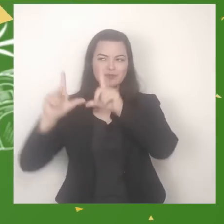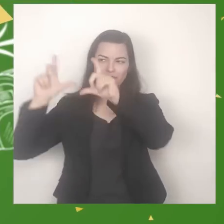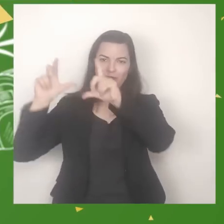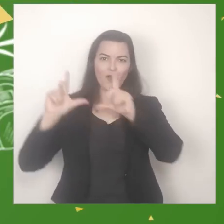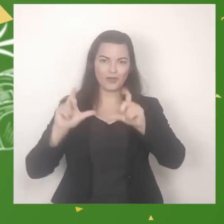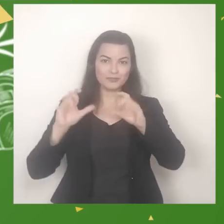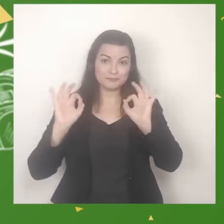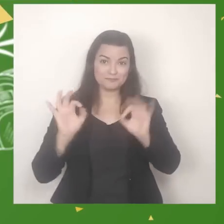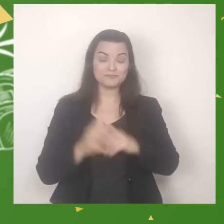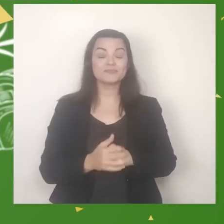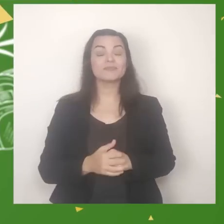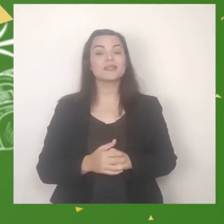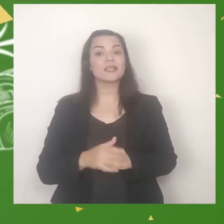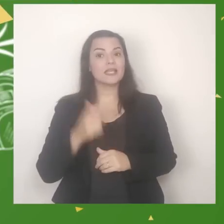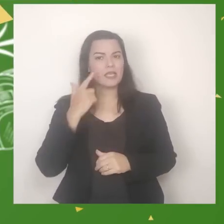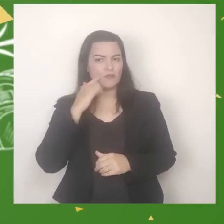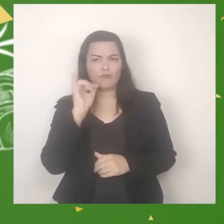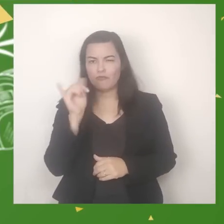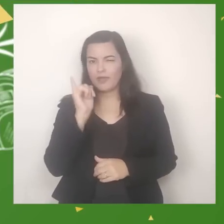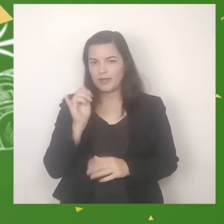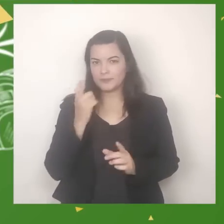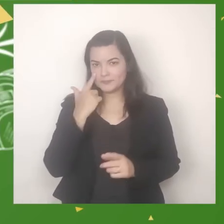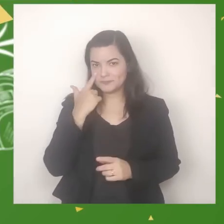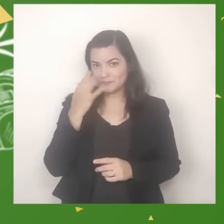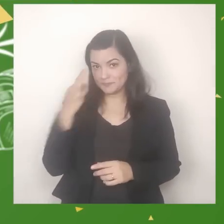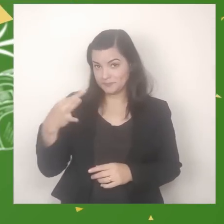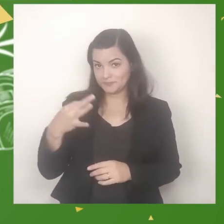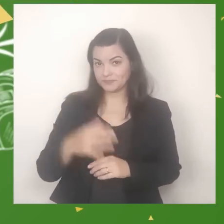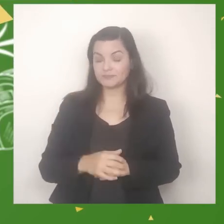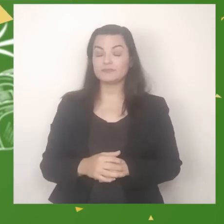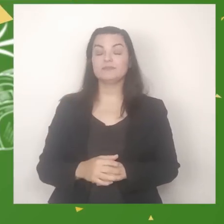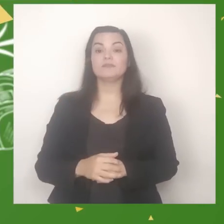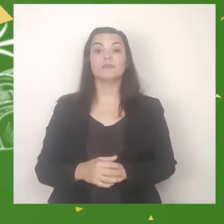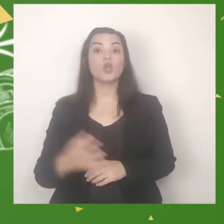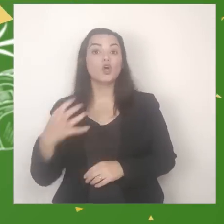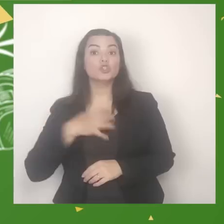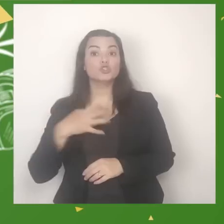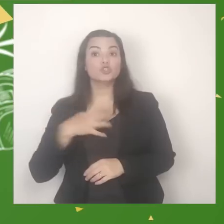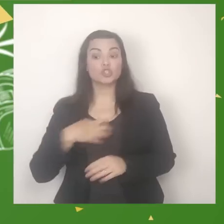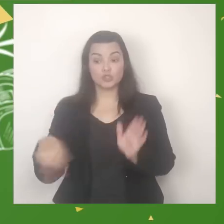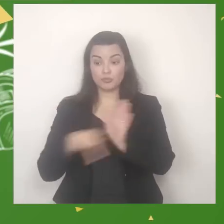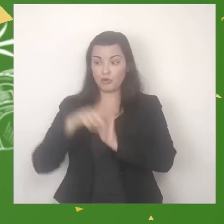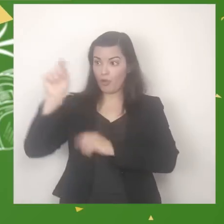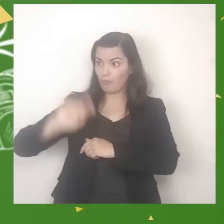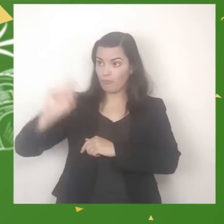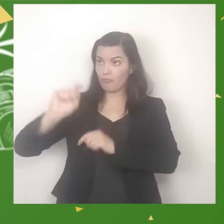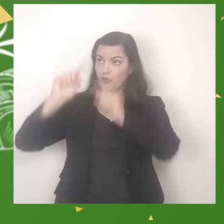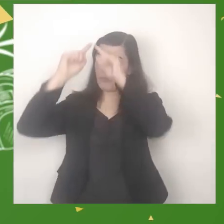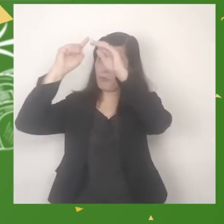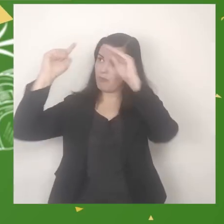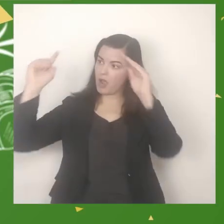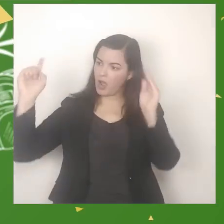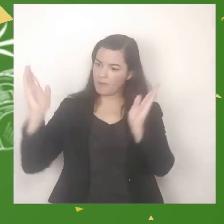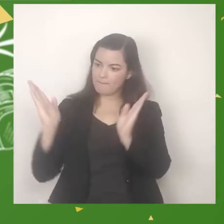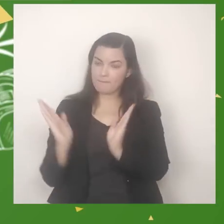duas imagens, ouve só o que eu vou te contar. A estrutura formada pela pipa, ela se parece com